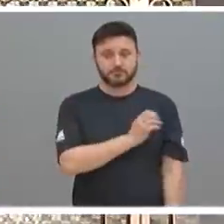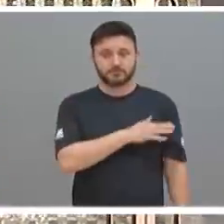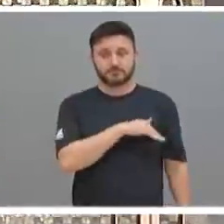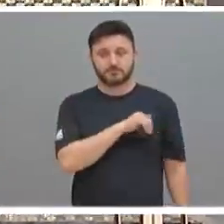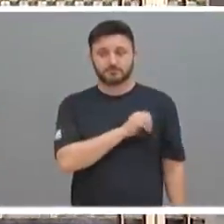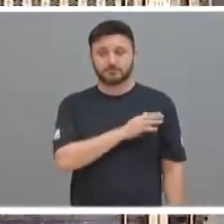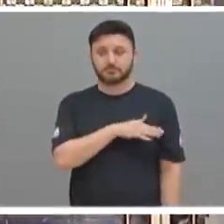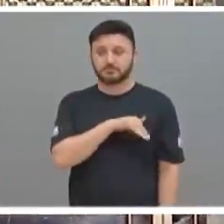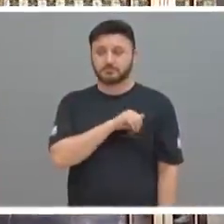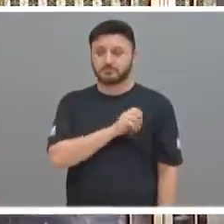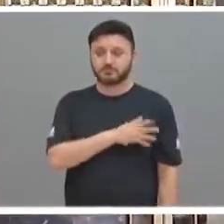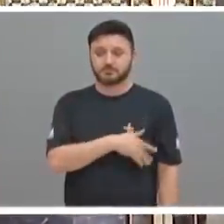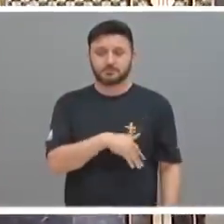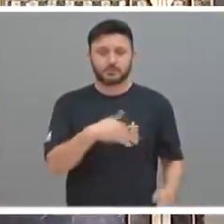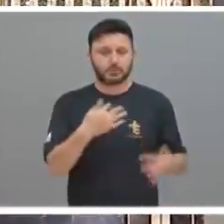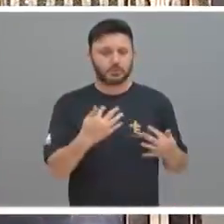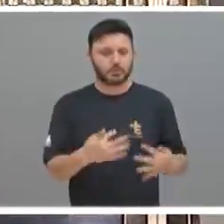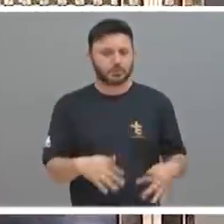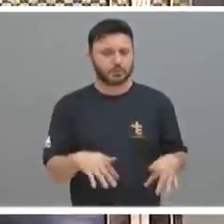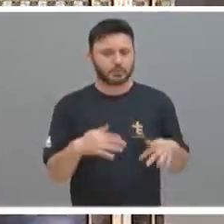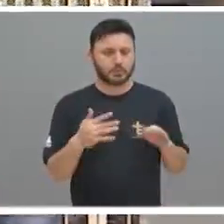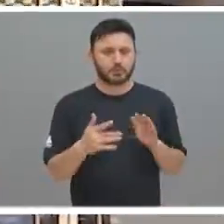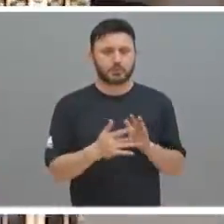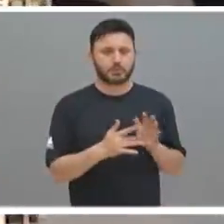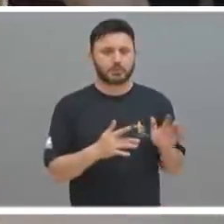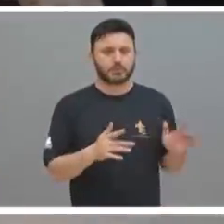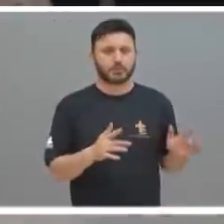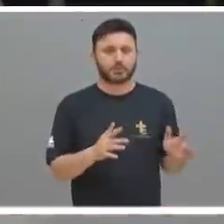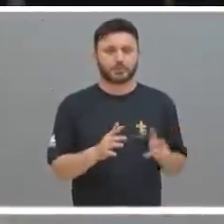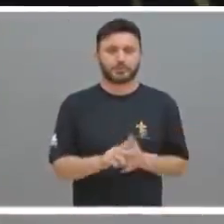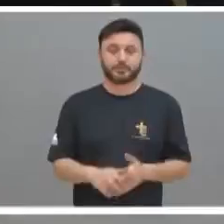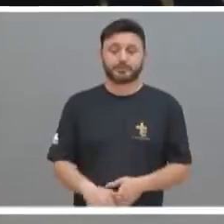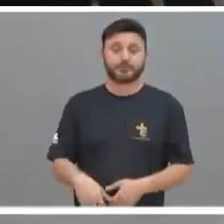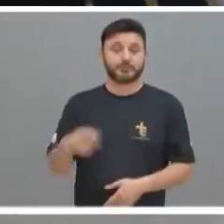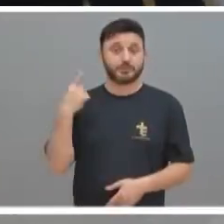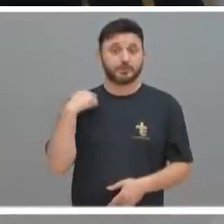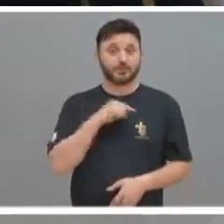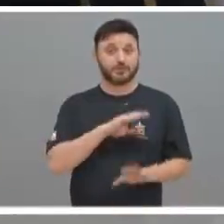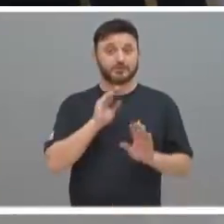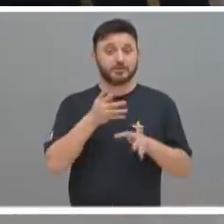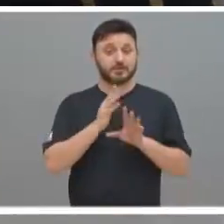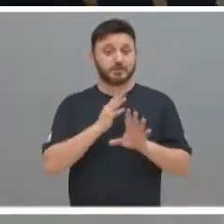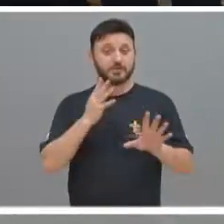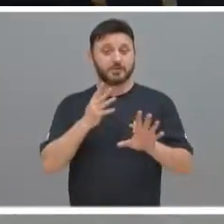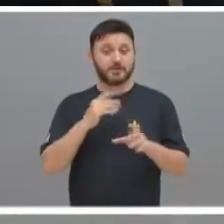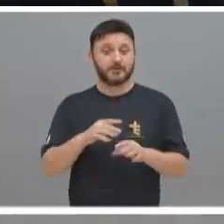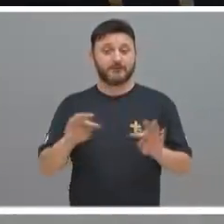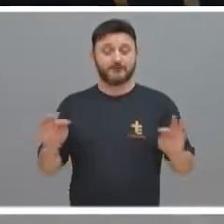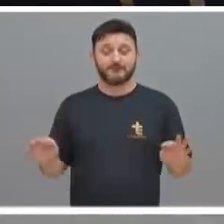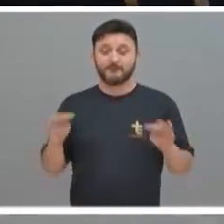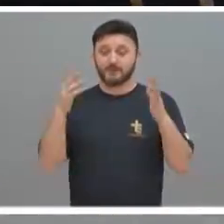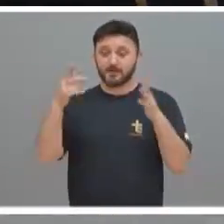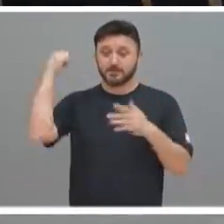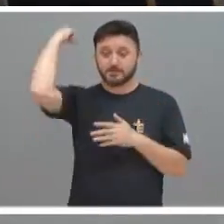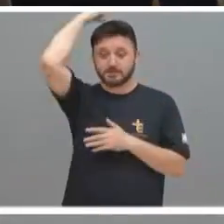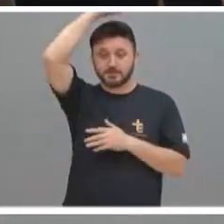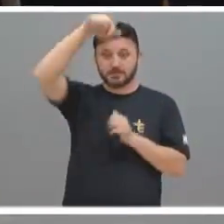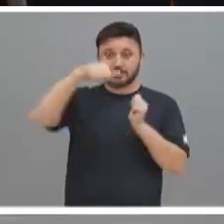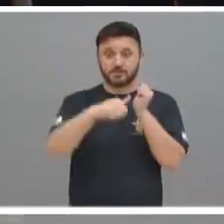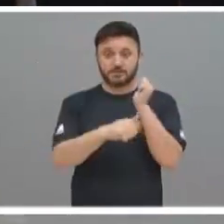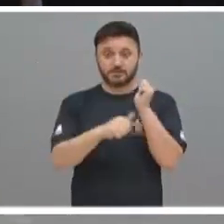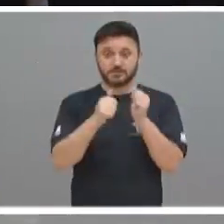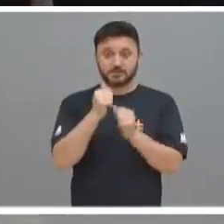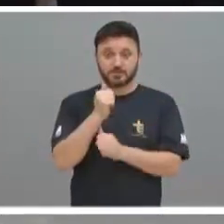coração feliz. Filhos e filhas, nós estamos caminhando para a festa das Santas Chagas, dia